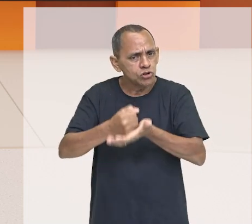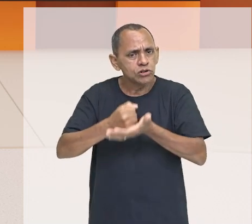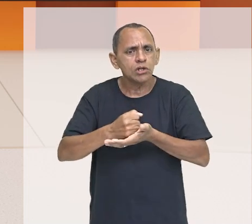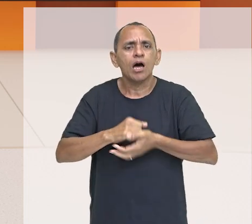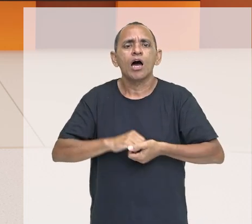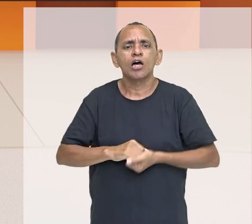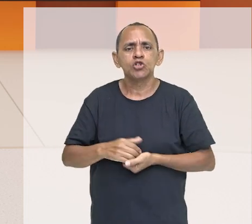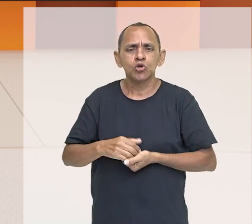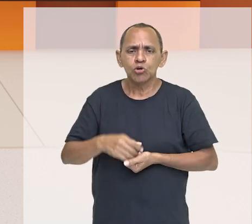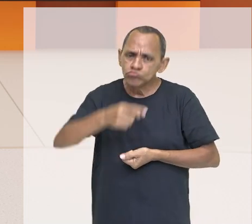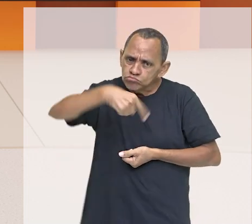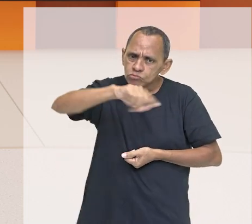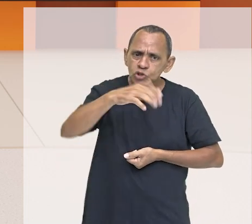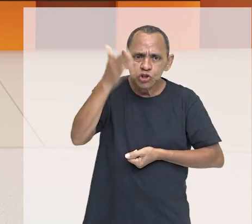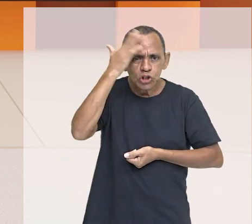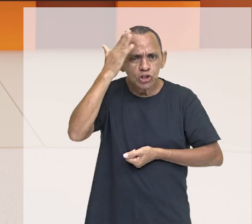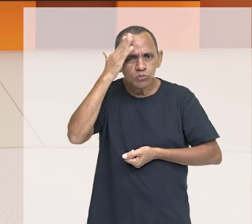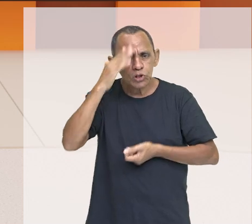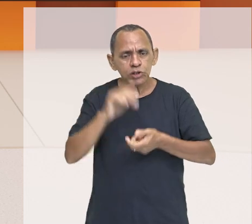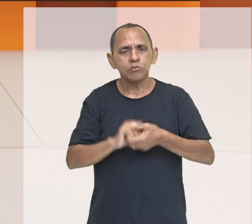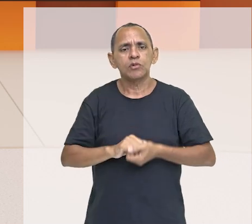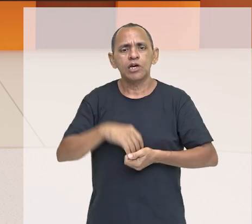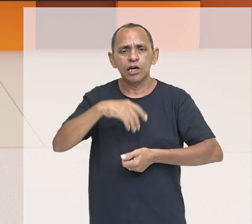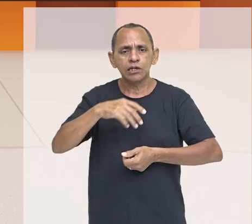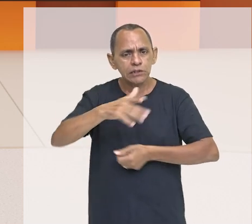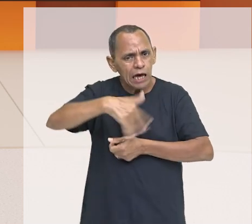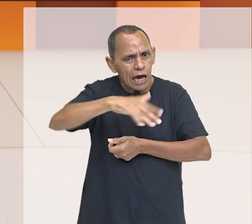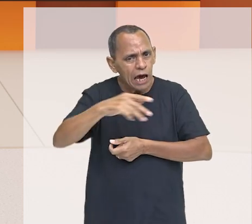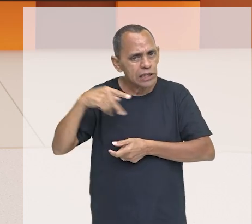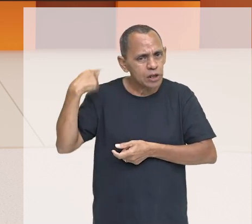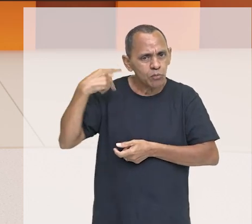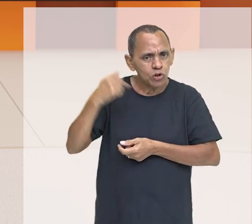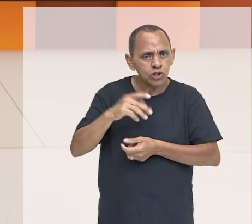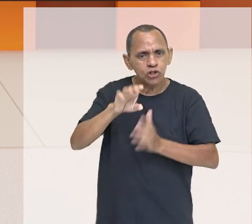do entendimento aí, né, dessa questão da política, né, desses conceitos que nós